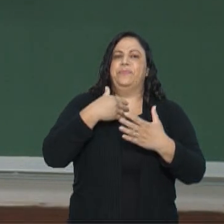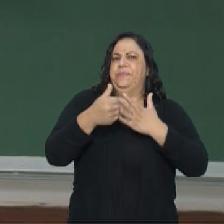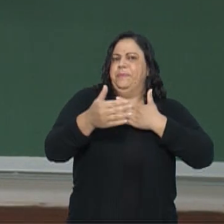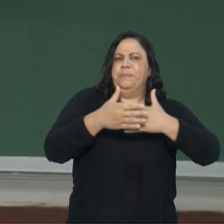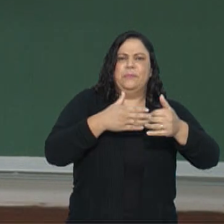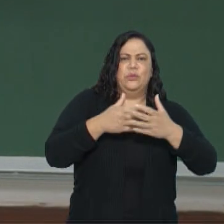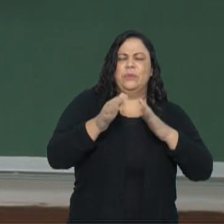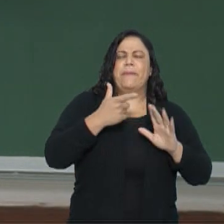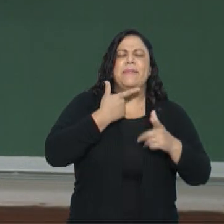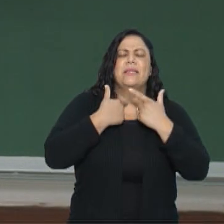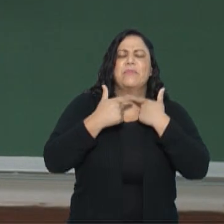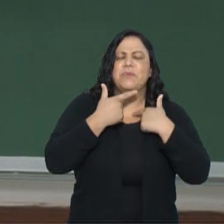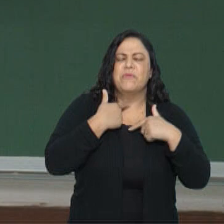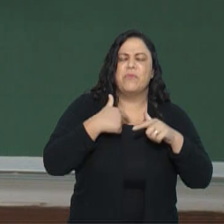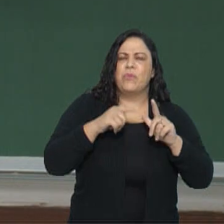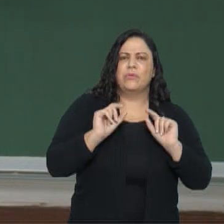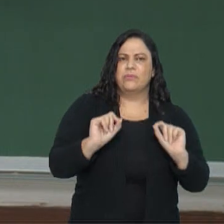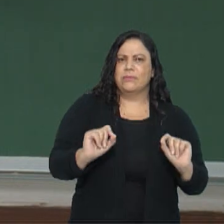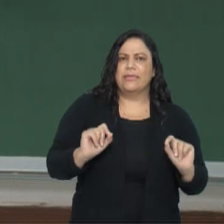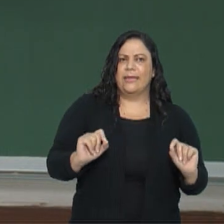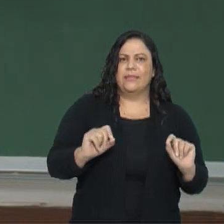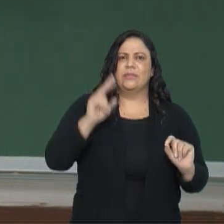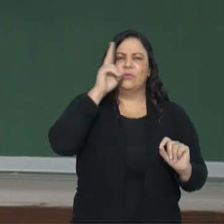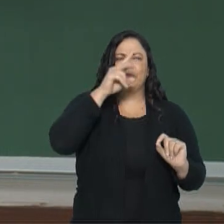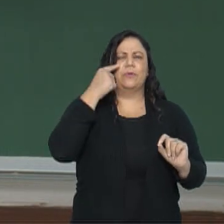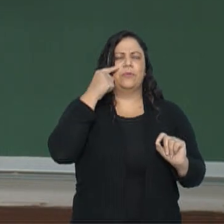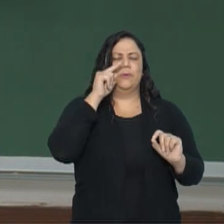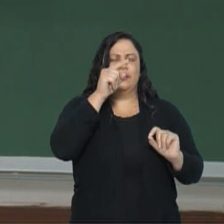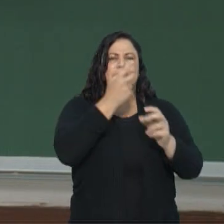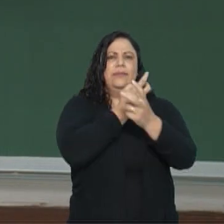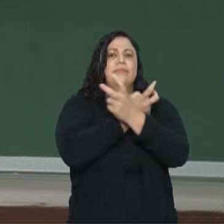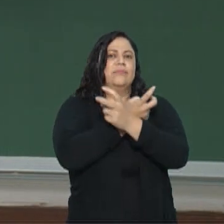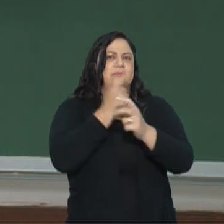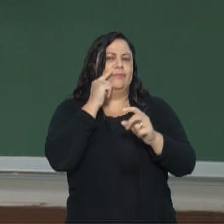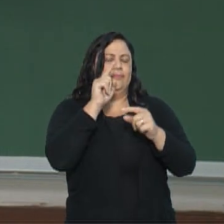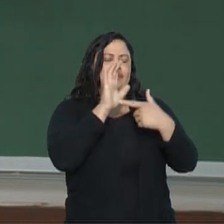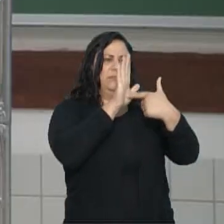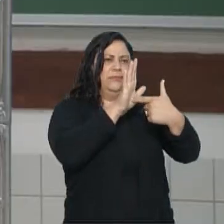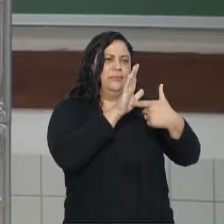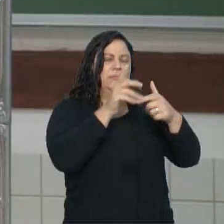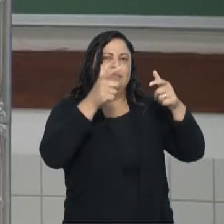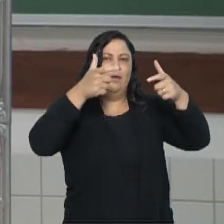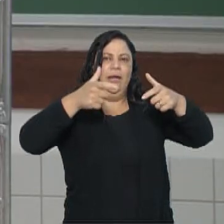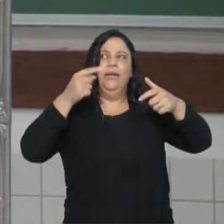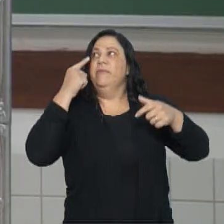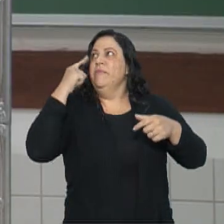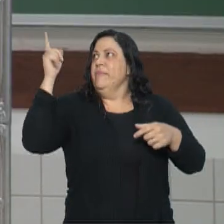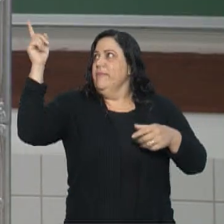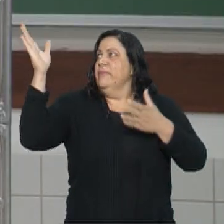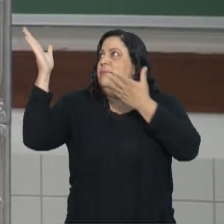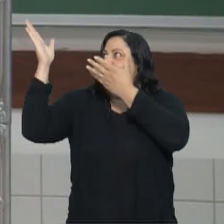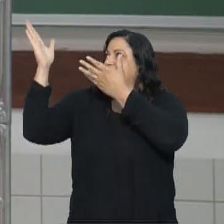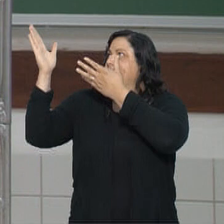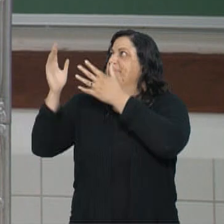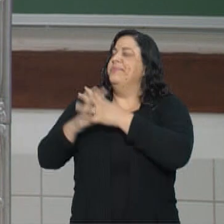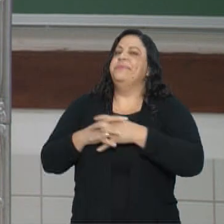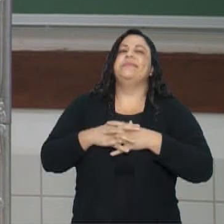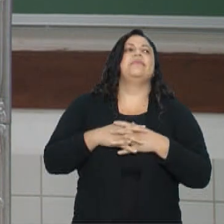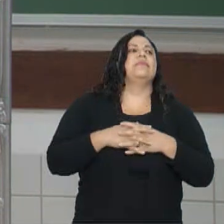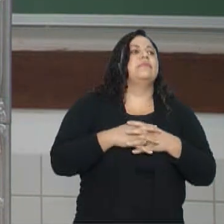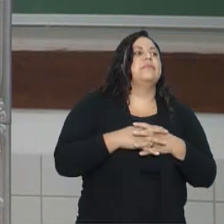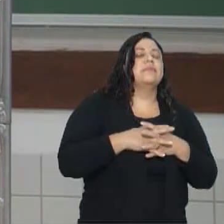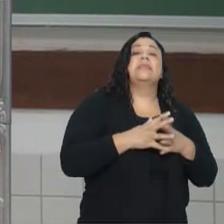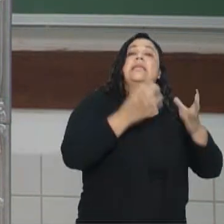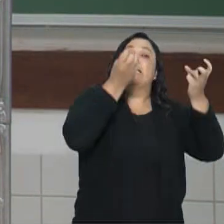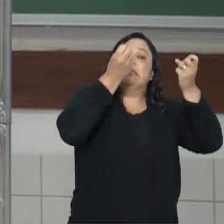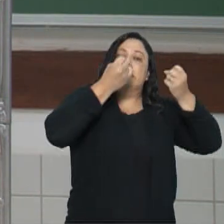independe da minha vontade? Vamos lá no nosso esqueleto para ver a localização da medula espinal? Então vem comigo. Ainda estamos falando do